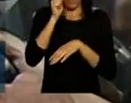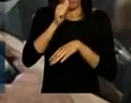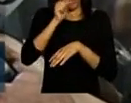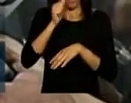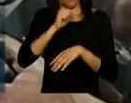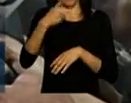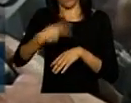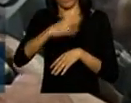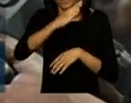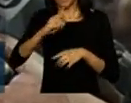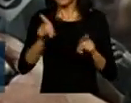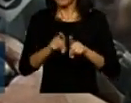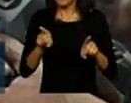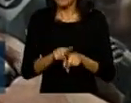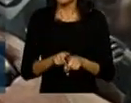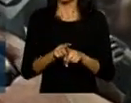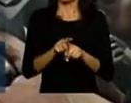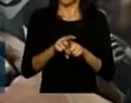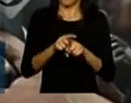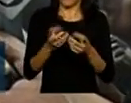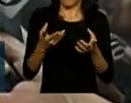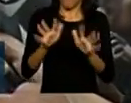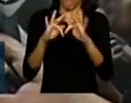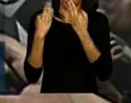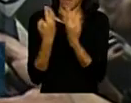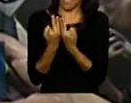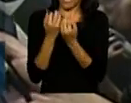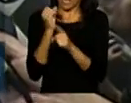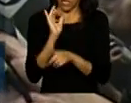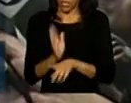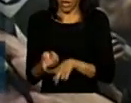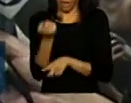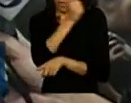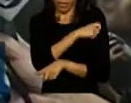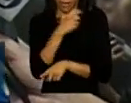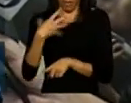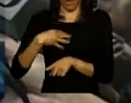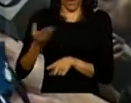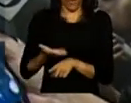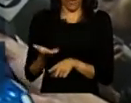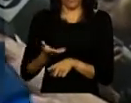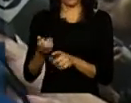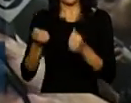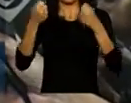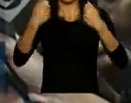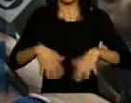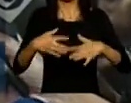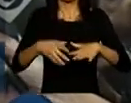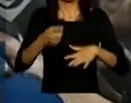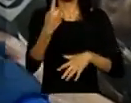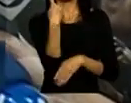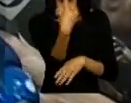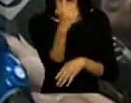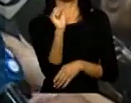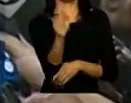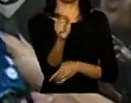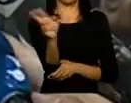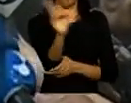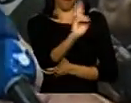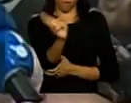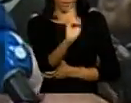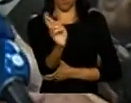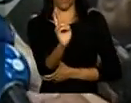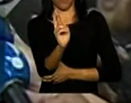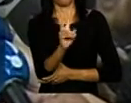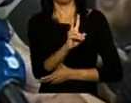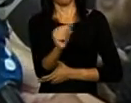gerando a forte economia para as famílias uma família se for vacinar a sua filha hoje vai gastar r$ 1000 para vacinar